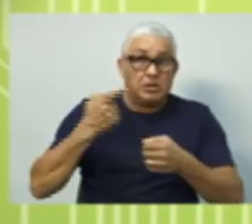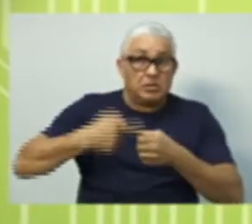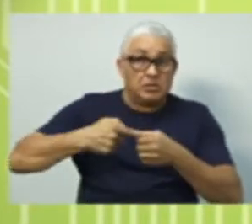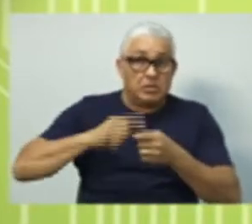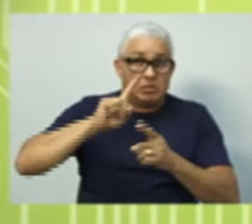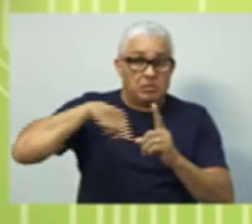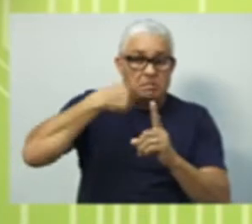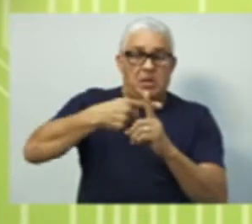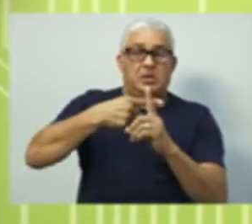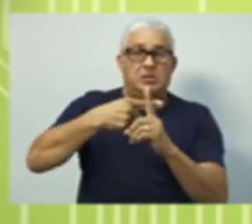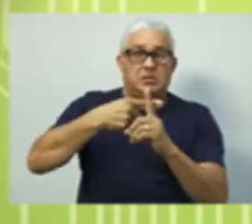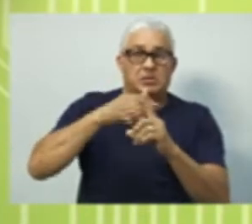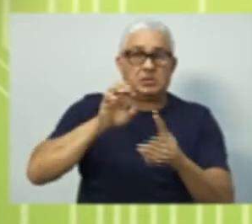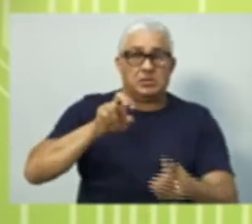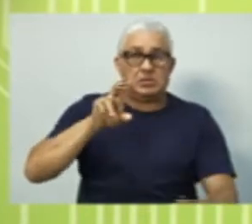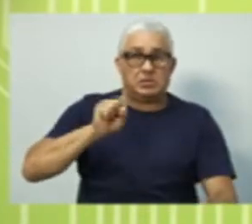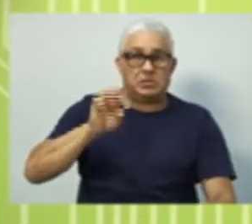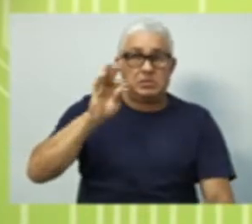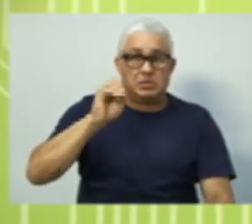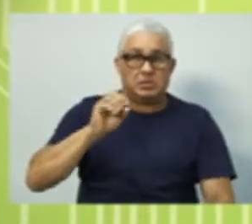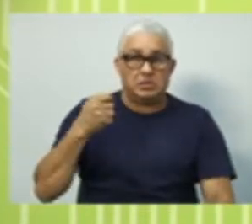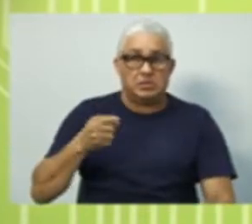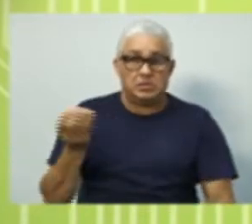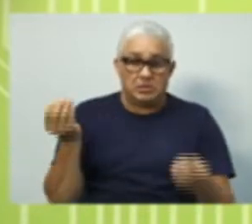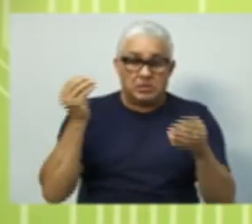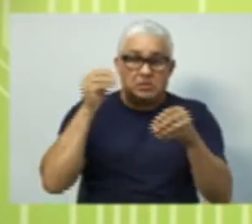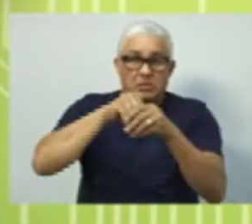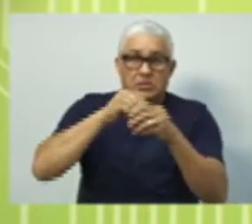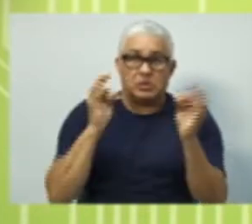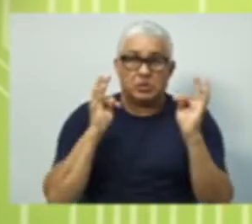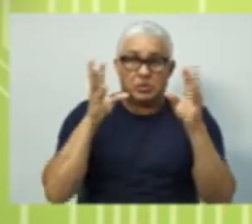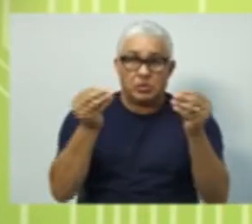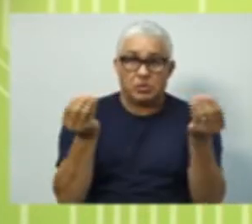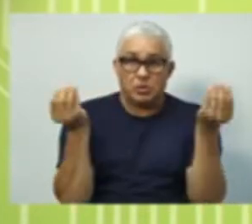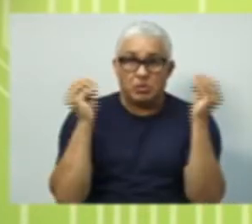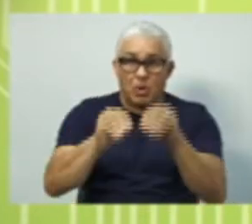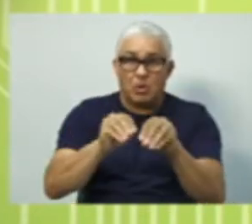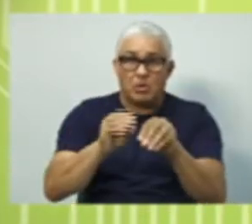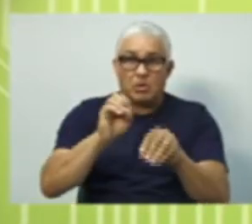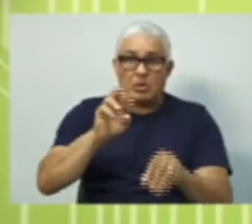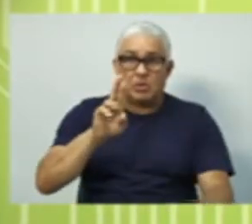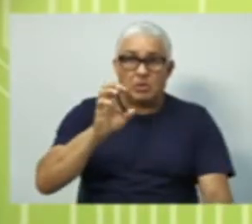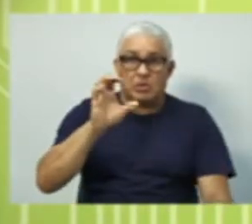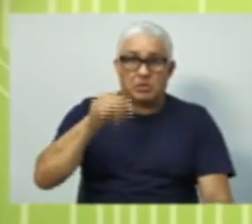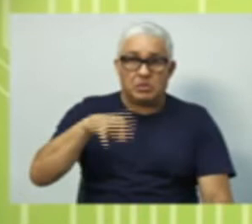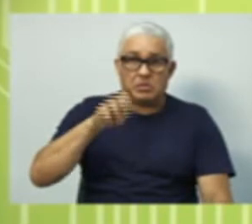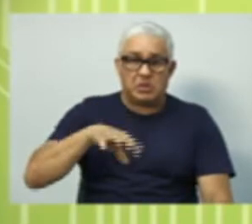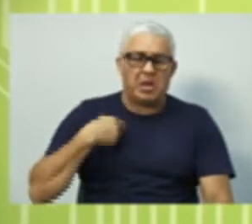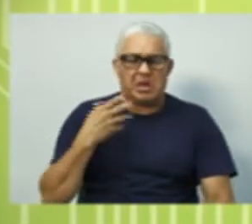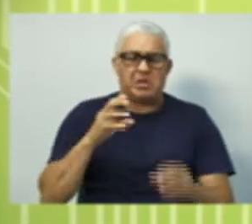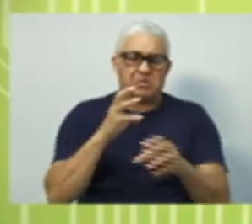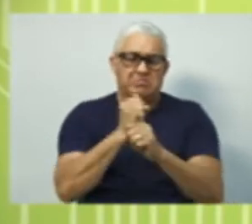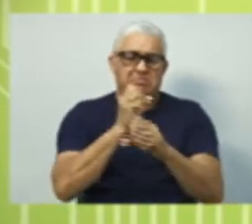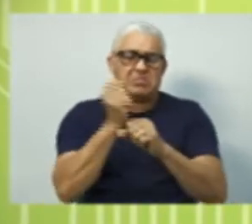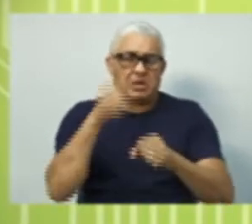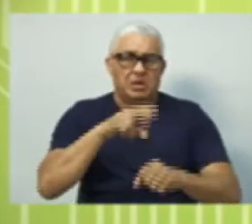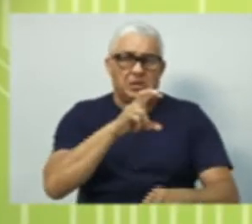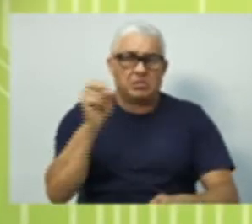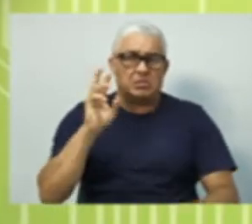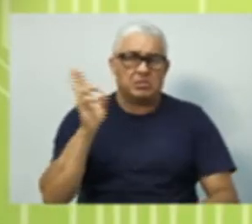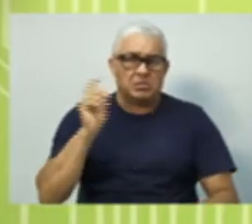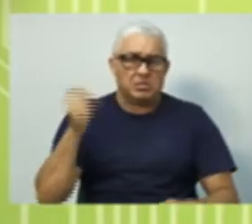quê? Fazer com que as vendas aumentem, incrementem. Só com o passar do tempo, as pessoas estão começando a pensar um pouco mais em